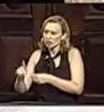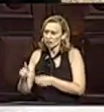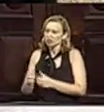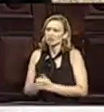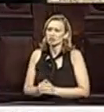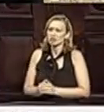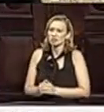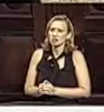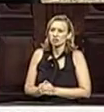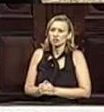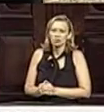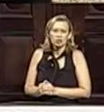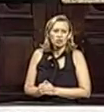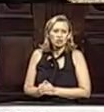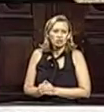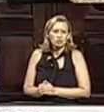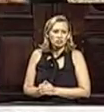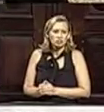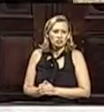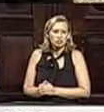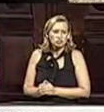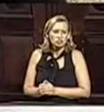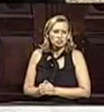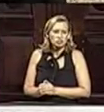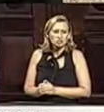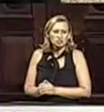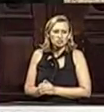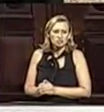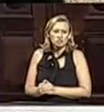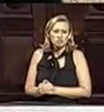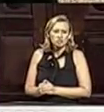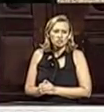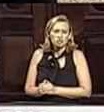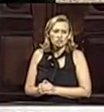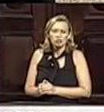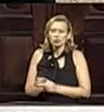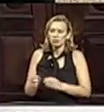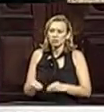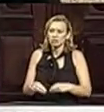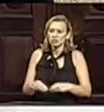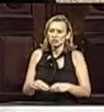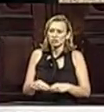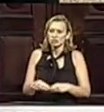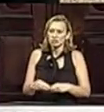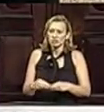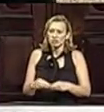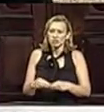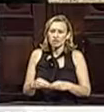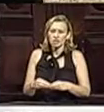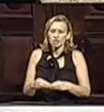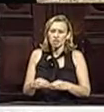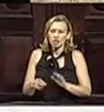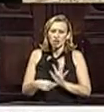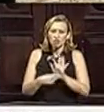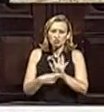ao garantir vultuosas isenções e facilidades para a exploração do petróleo.